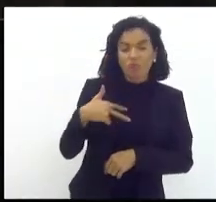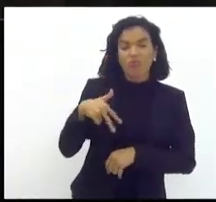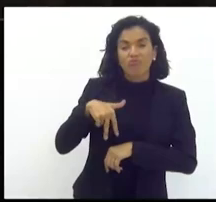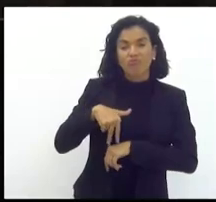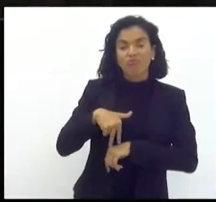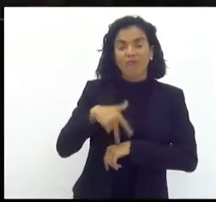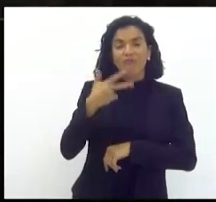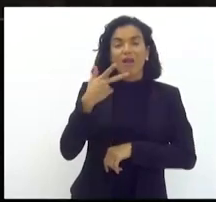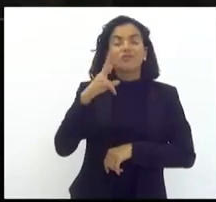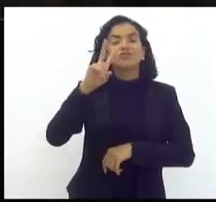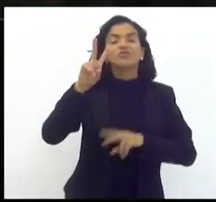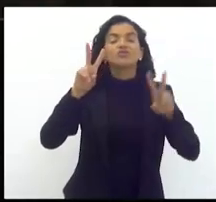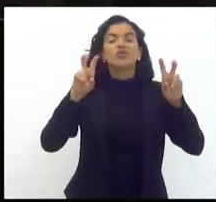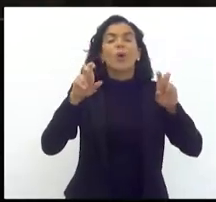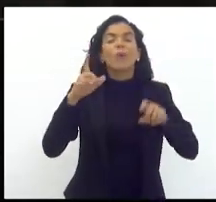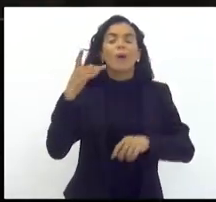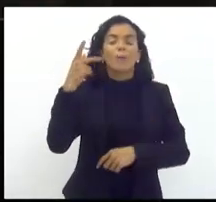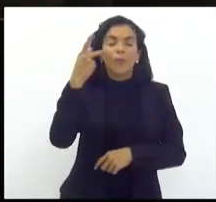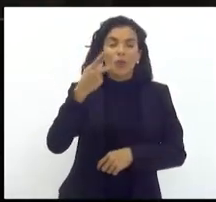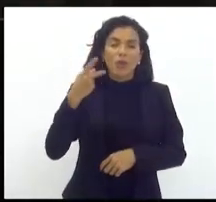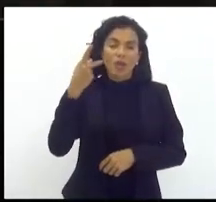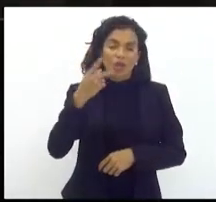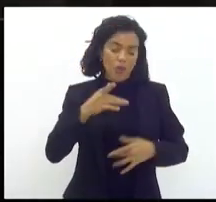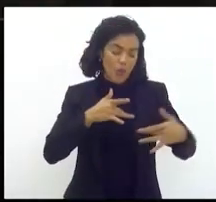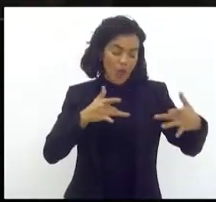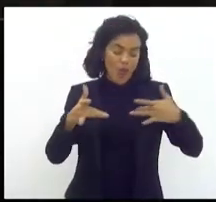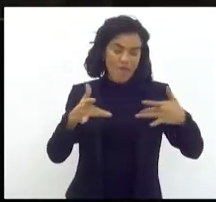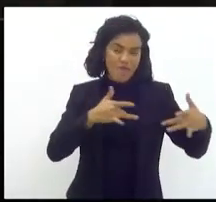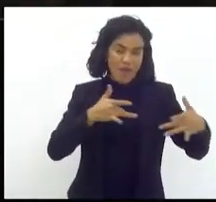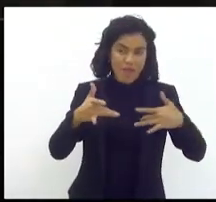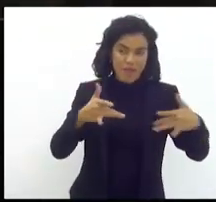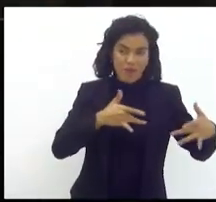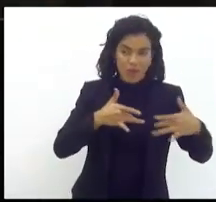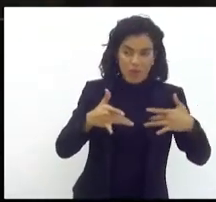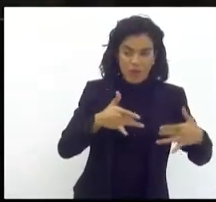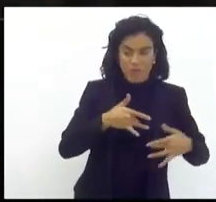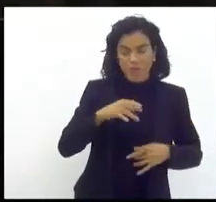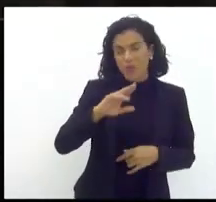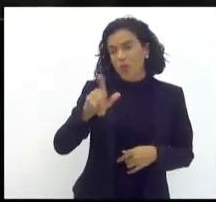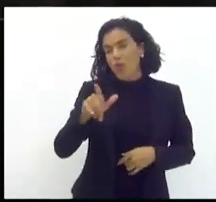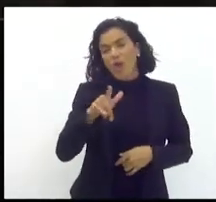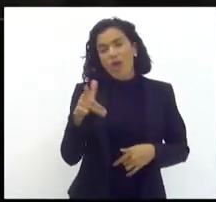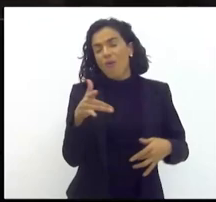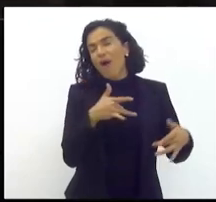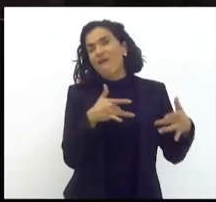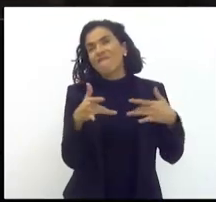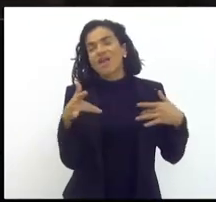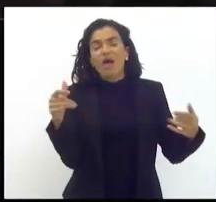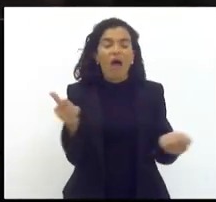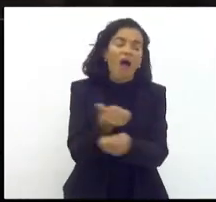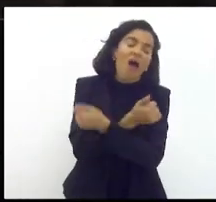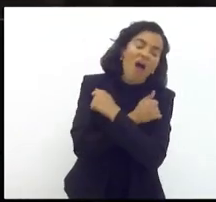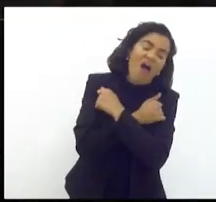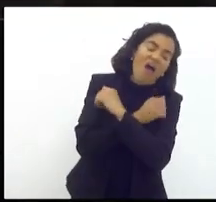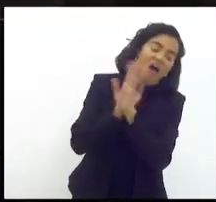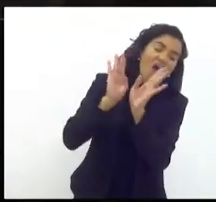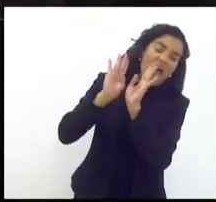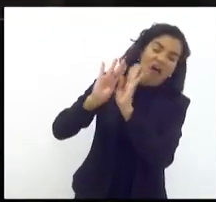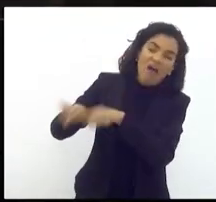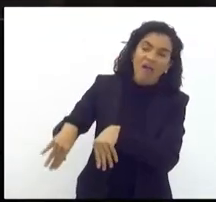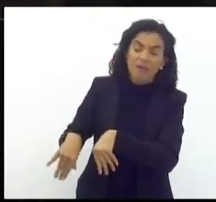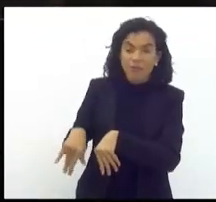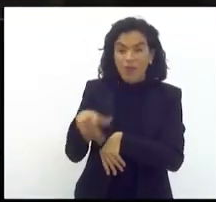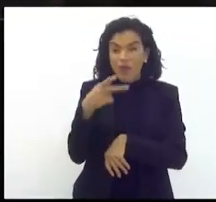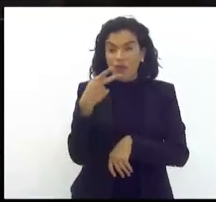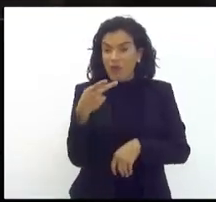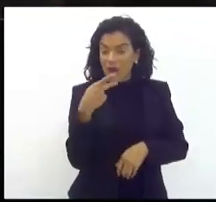da política do afeto e não é da política do afeto que é o abraço desinteressado Eu